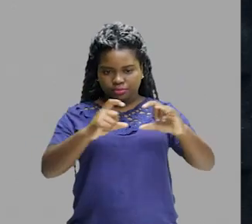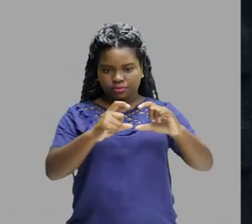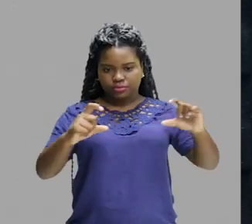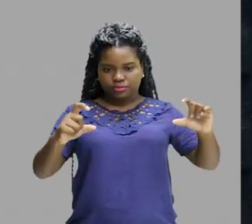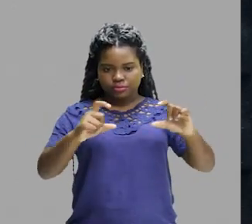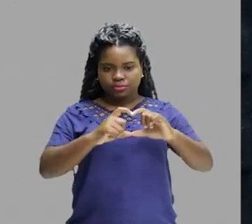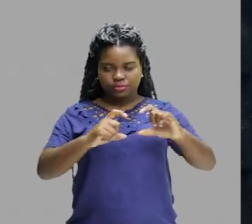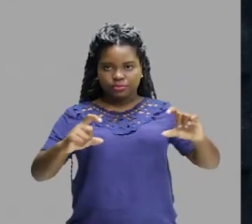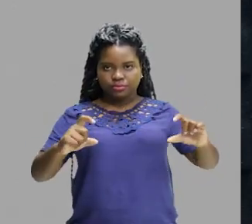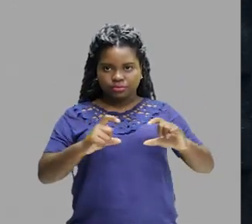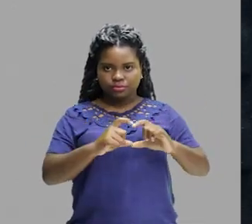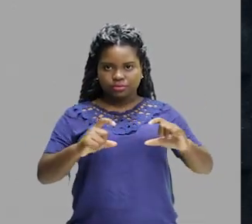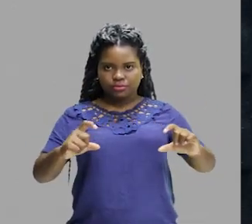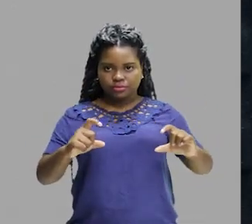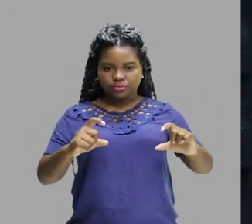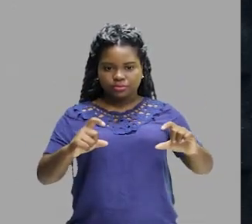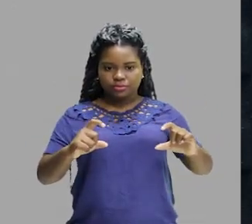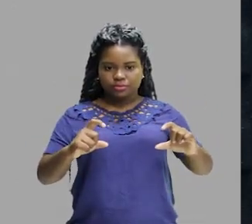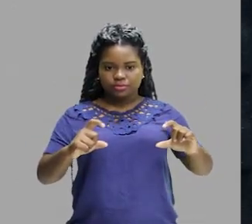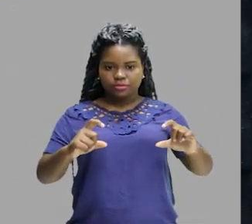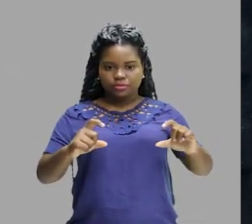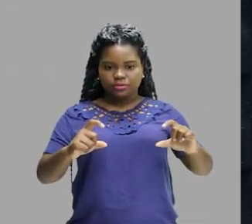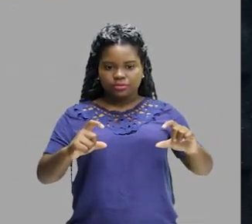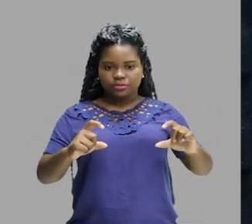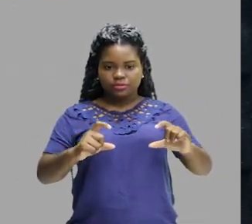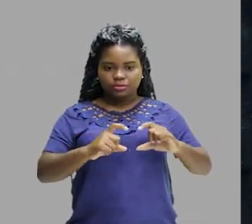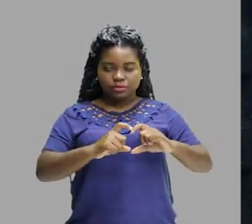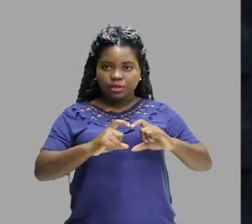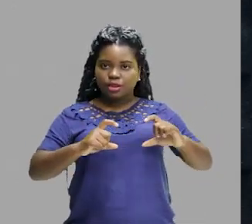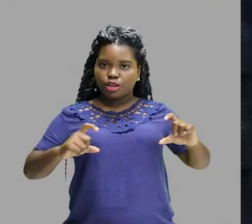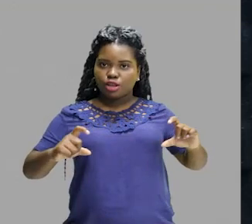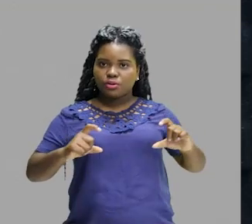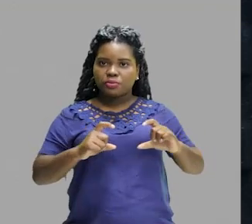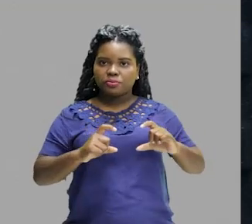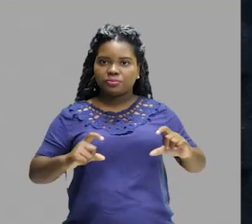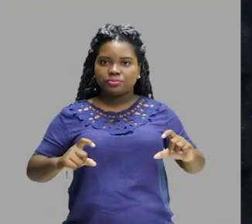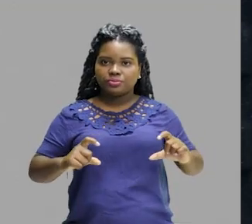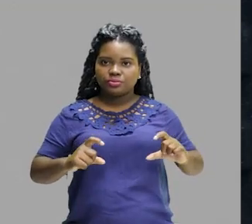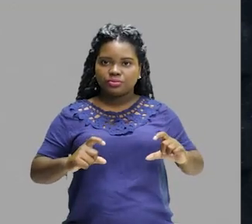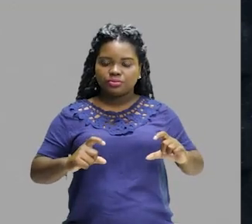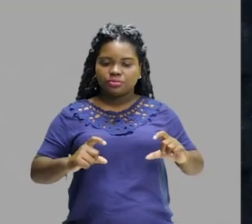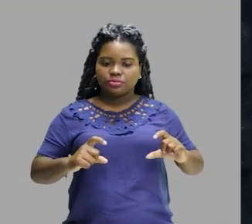pluscuamperfeito, pluscuamperfeito, futuro composto,